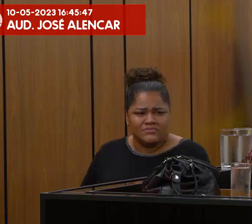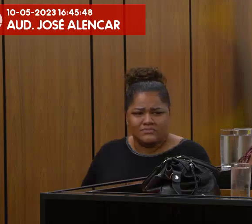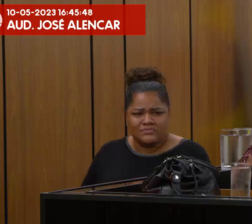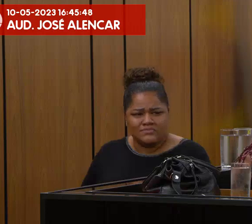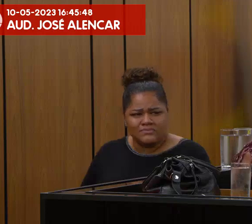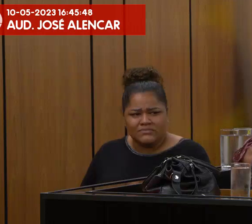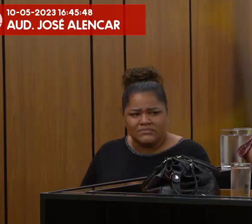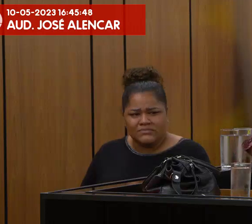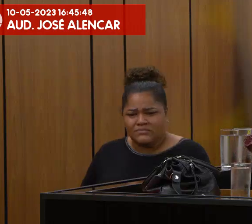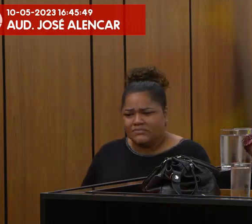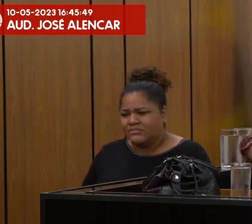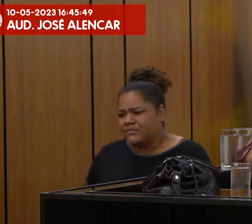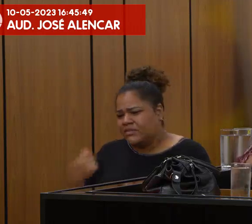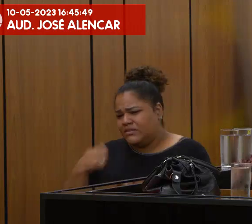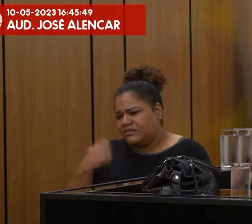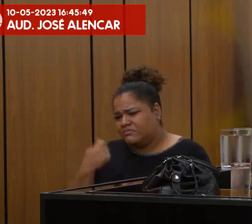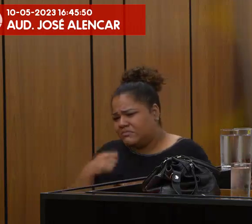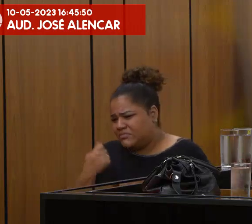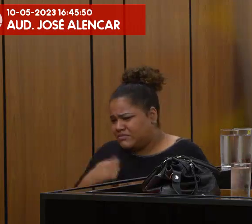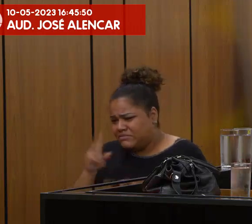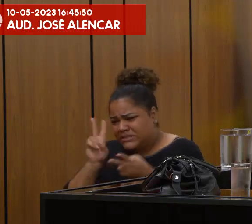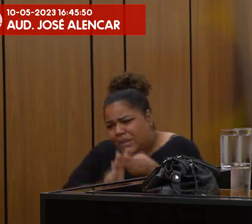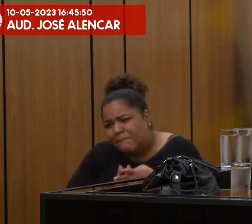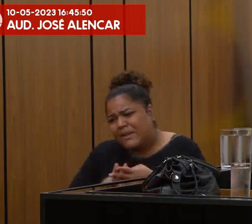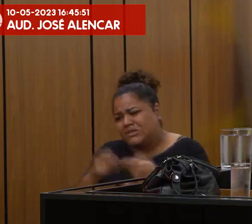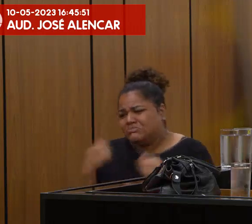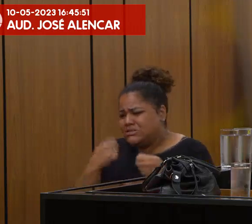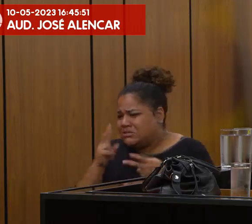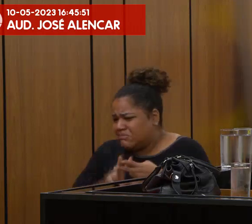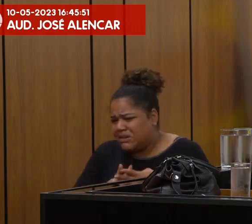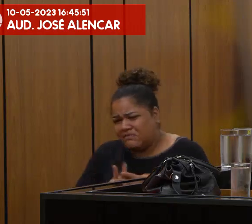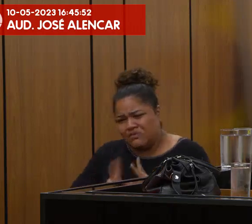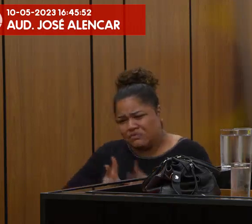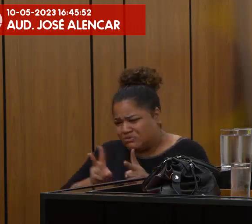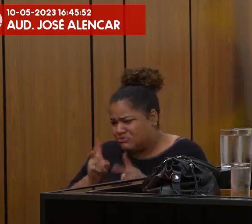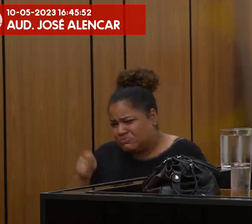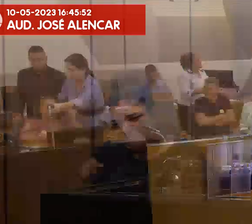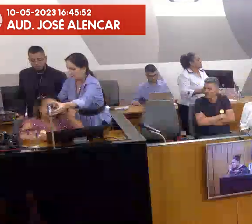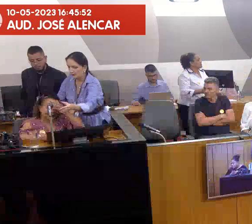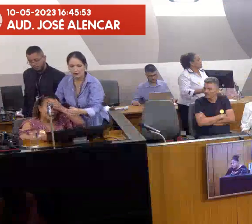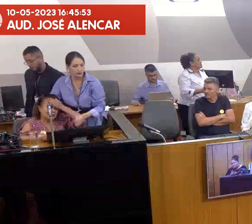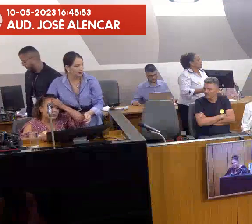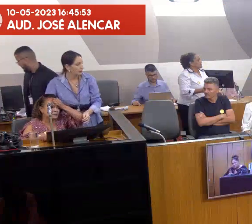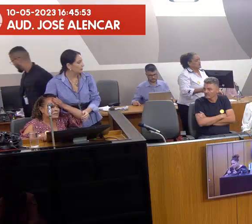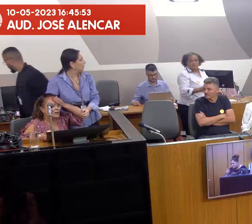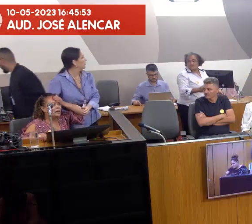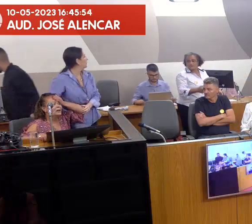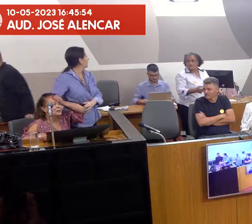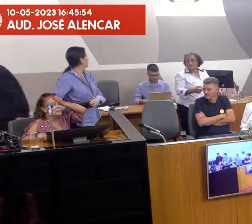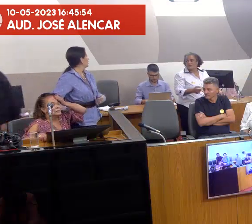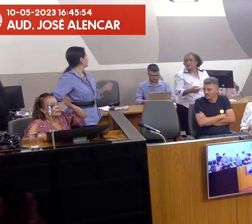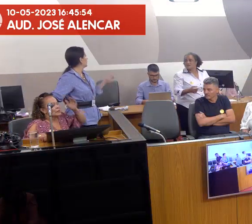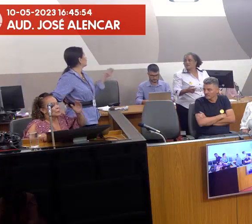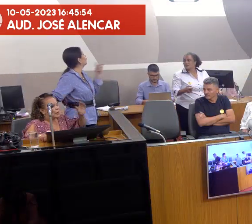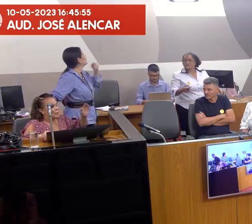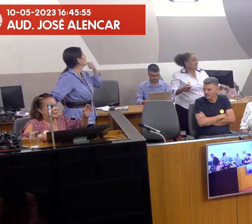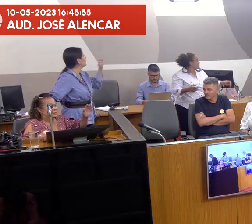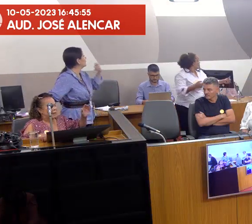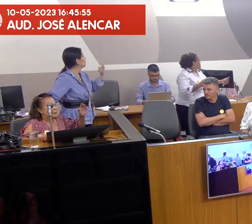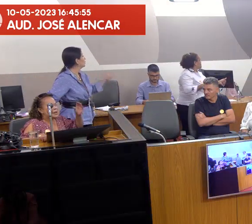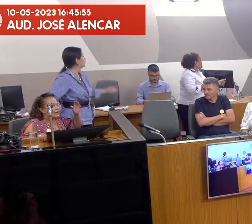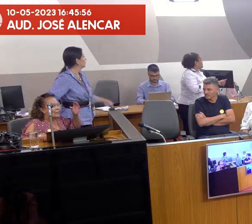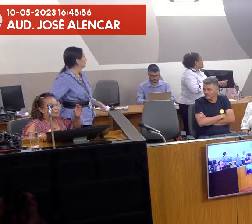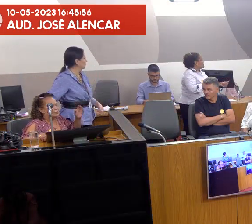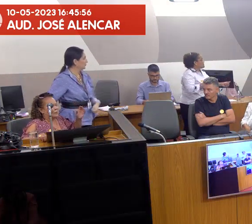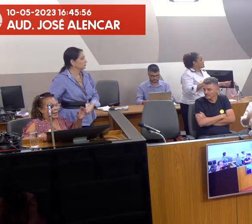tem que ser preso não pode continuar fazendo isso com a gente não a gente confia e para